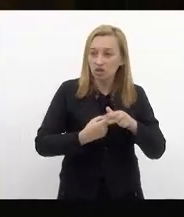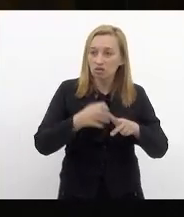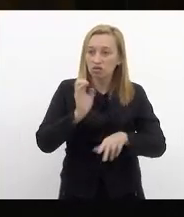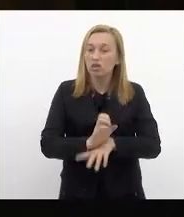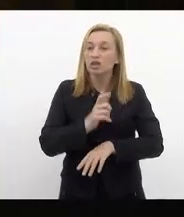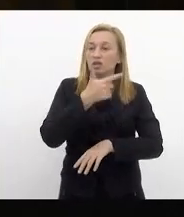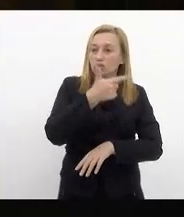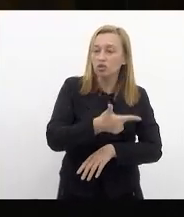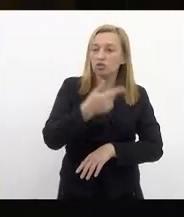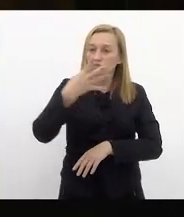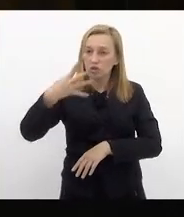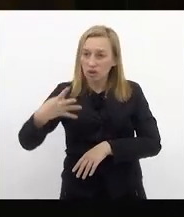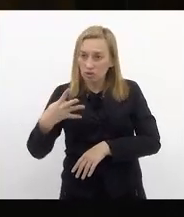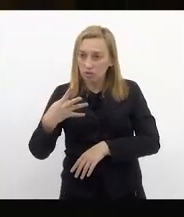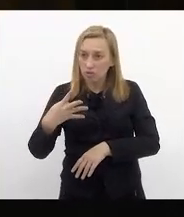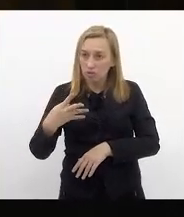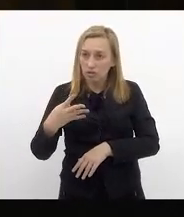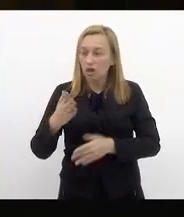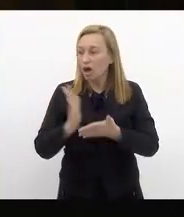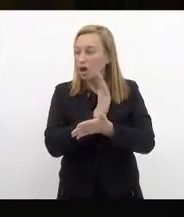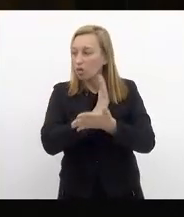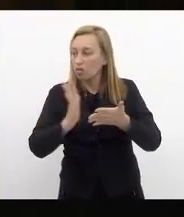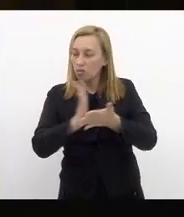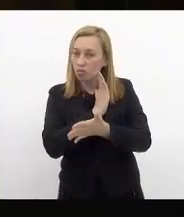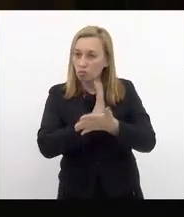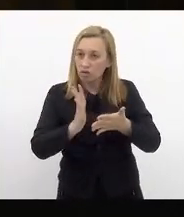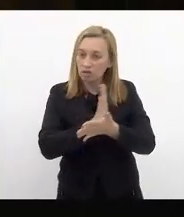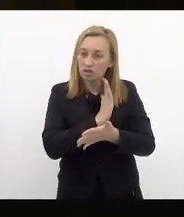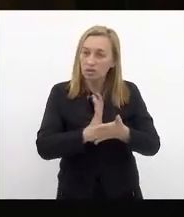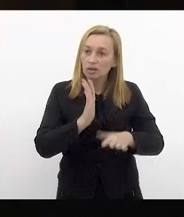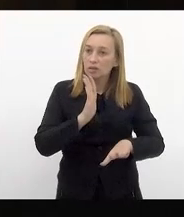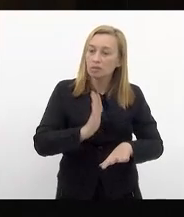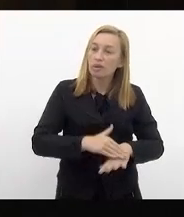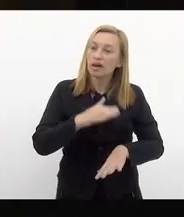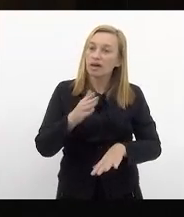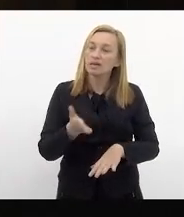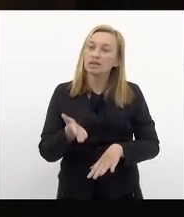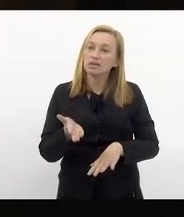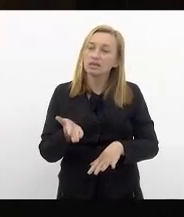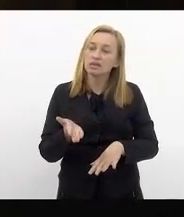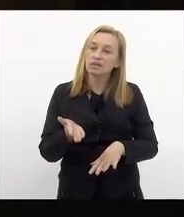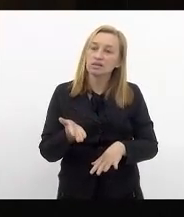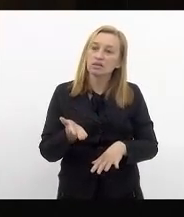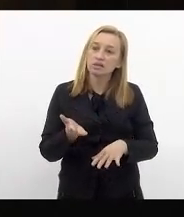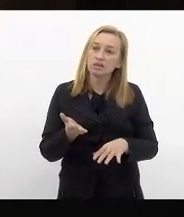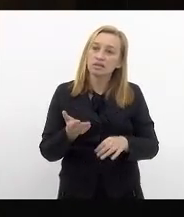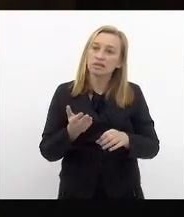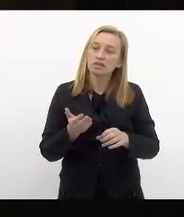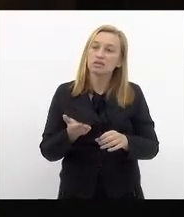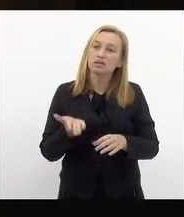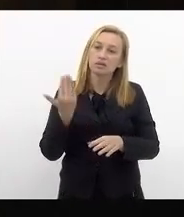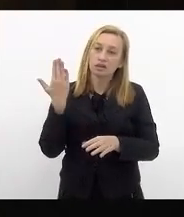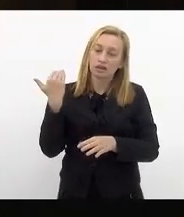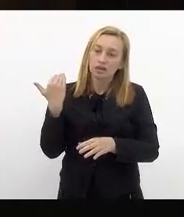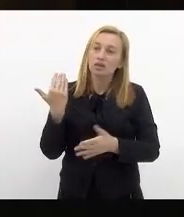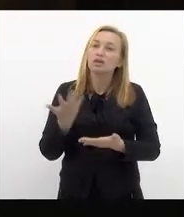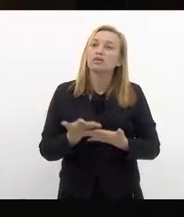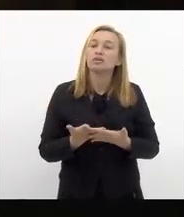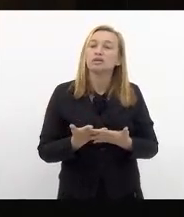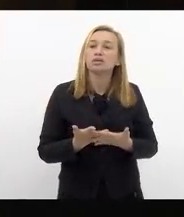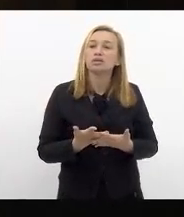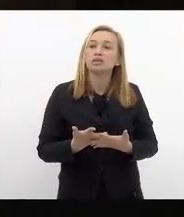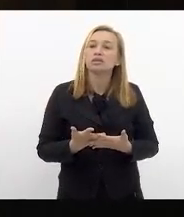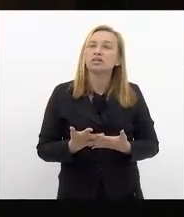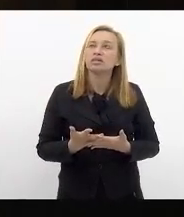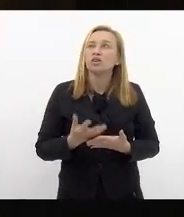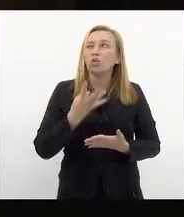desde 2014, algumas até mais atrás, uma inflação que dá conta, né,